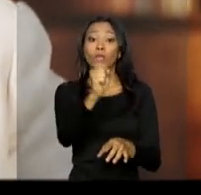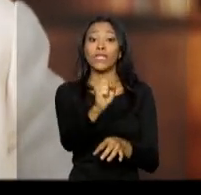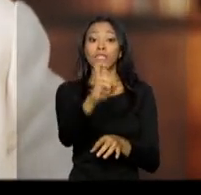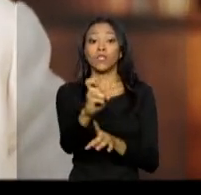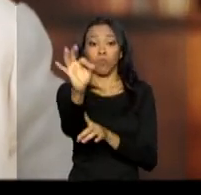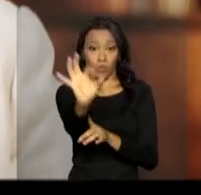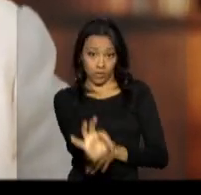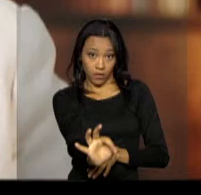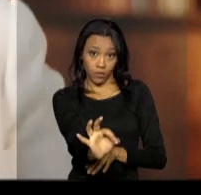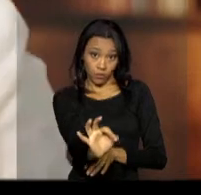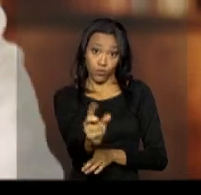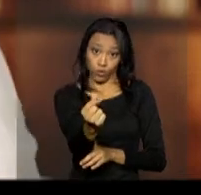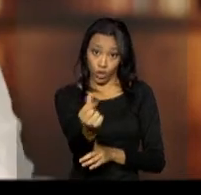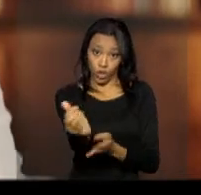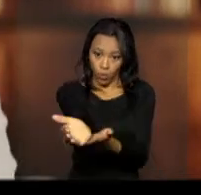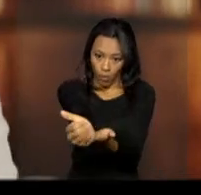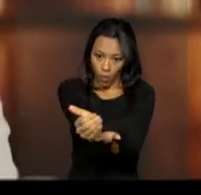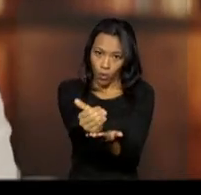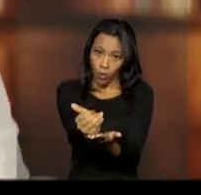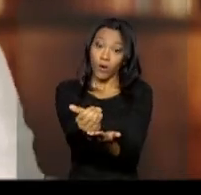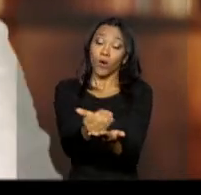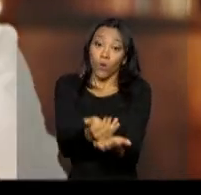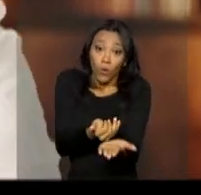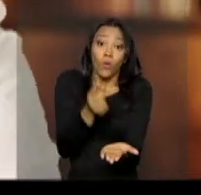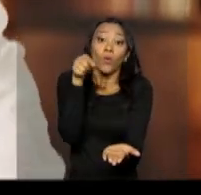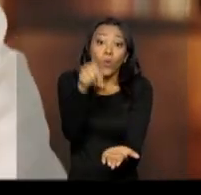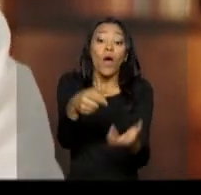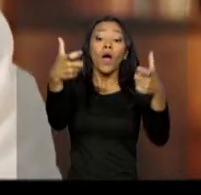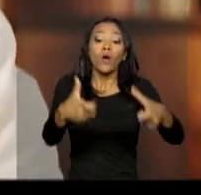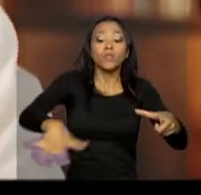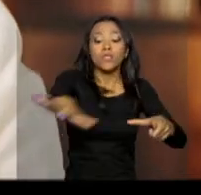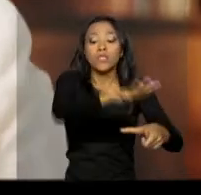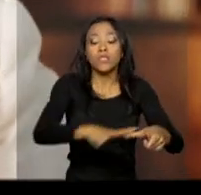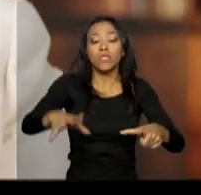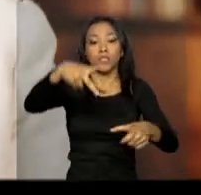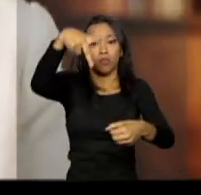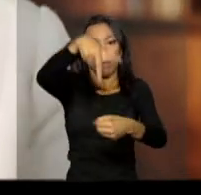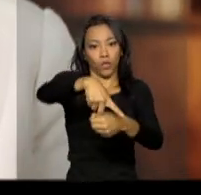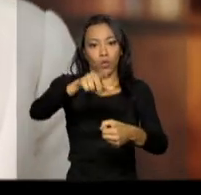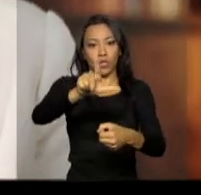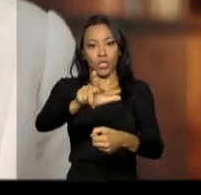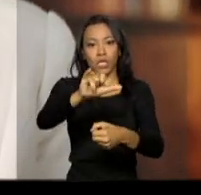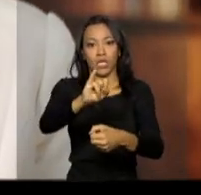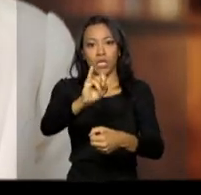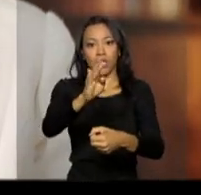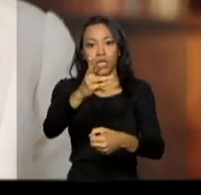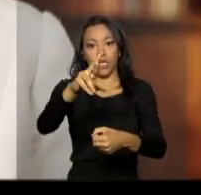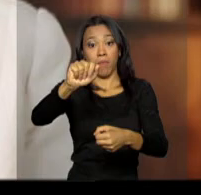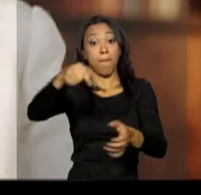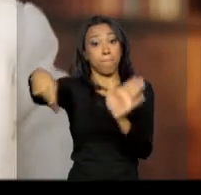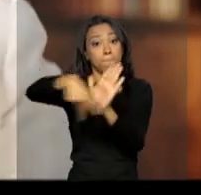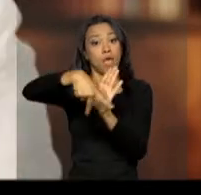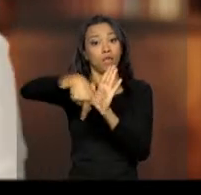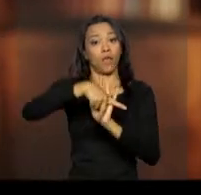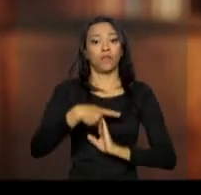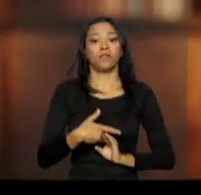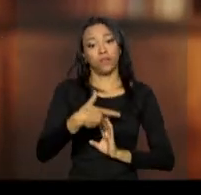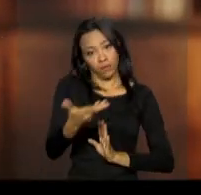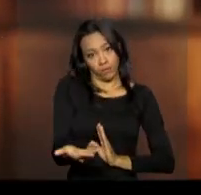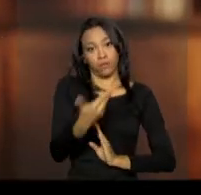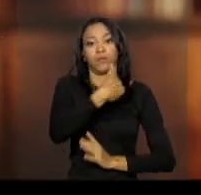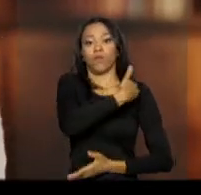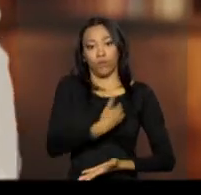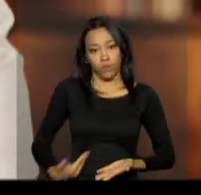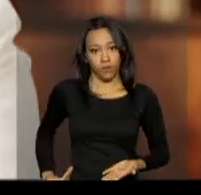85% de toda a renda a ser produzida no campo de Libra vão pertencer ao Estado brasileiro e à